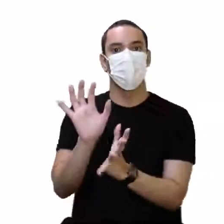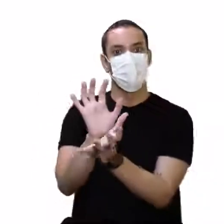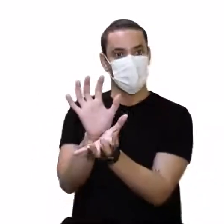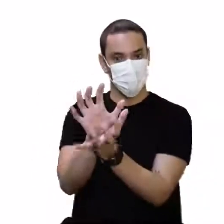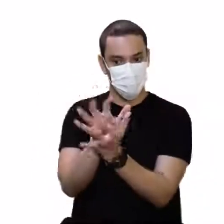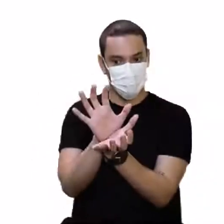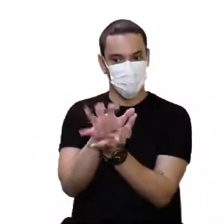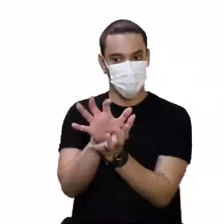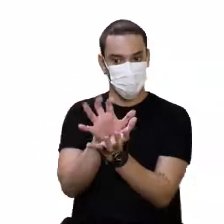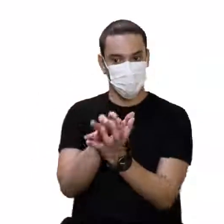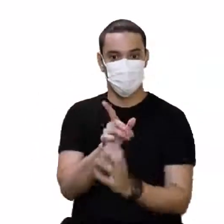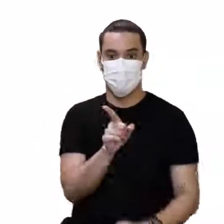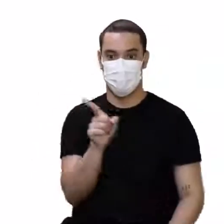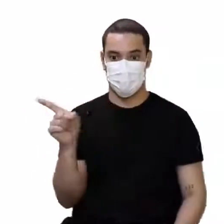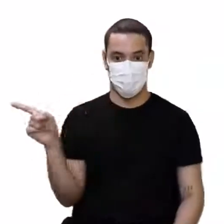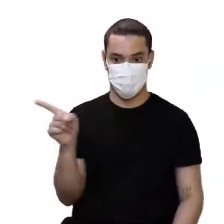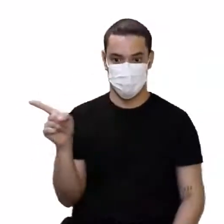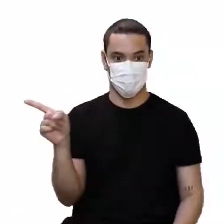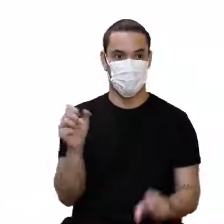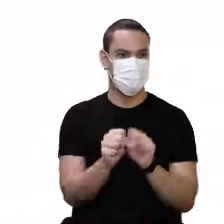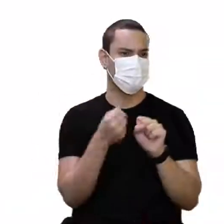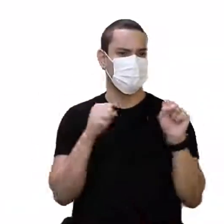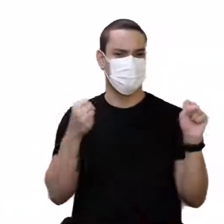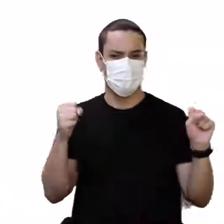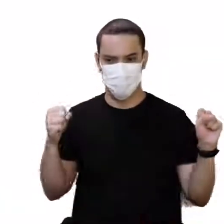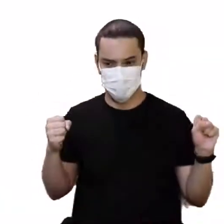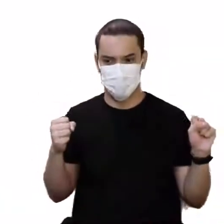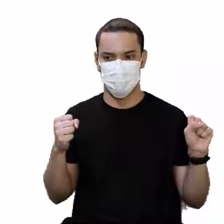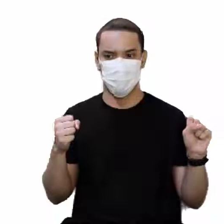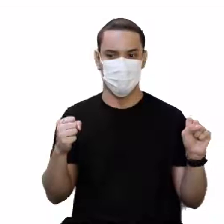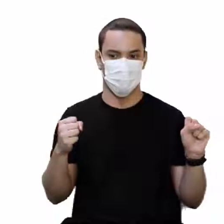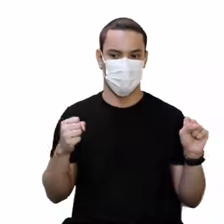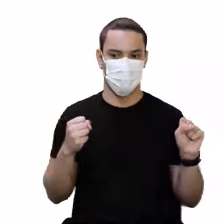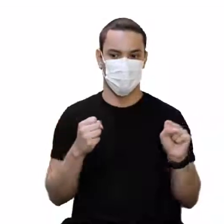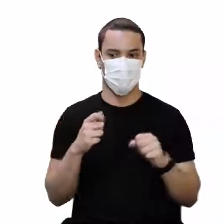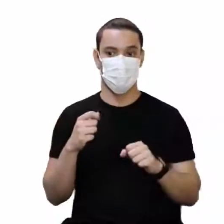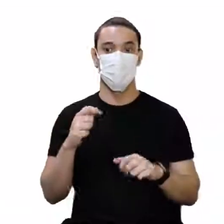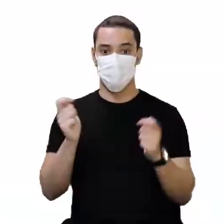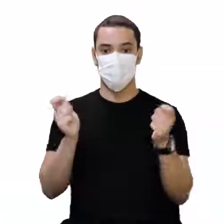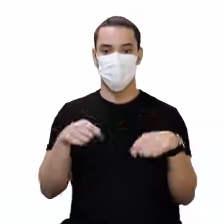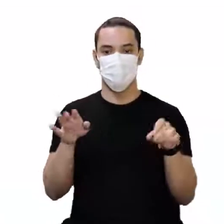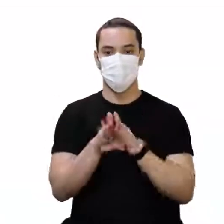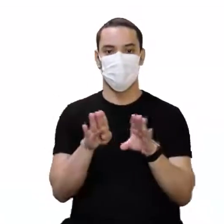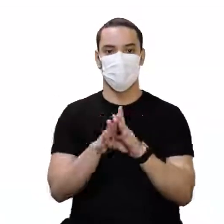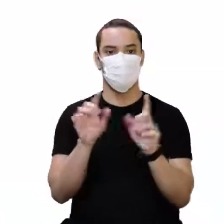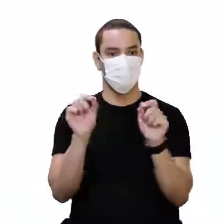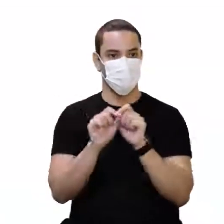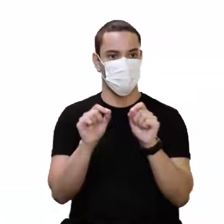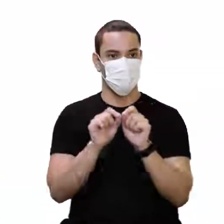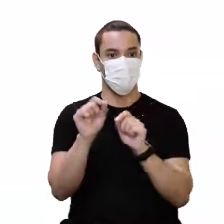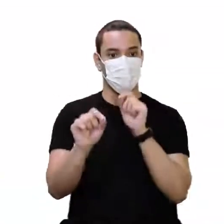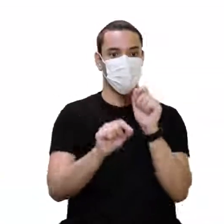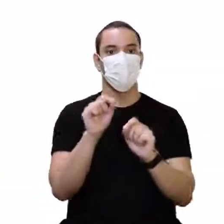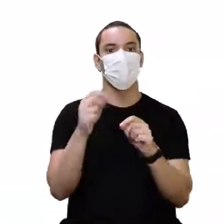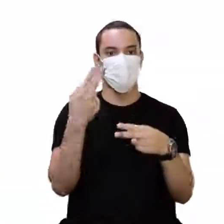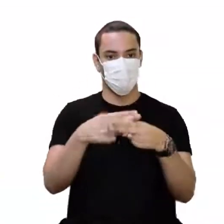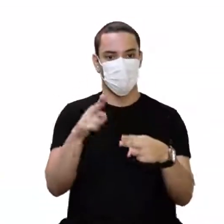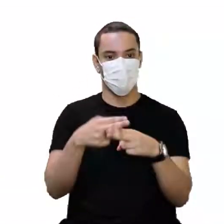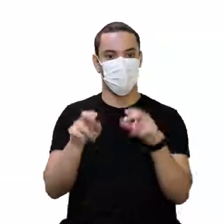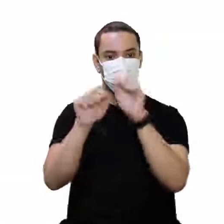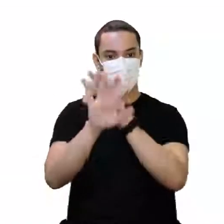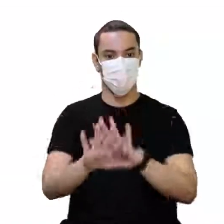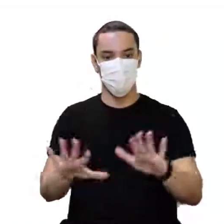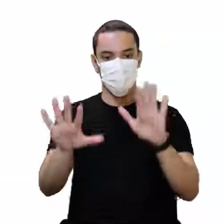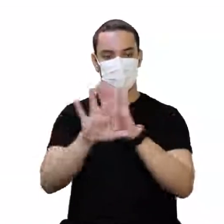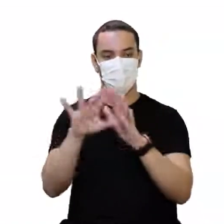jacarés, né, esses répteis enormes, eles também utilizam-se desse processo, porque eles